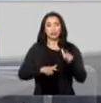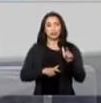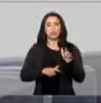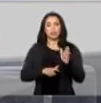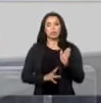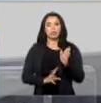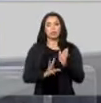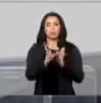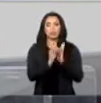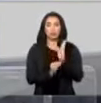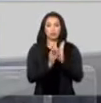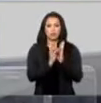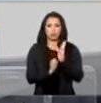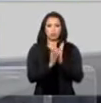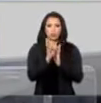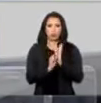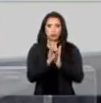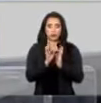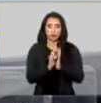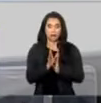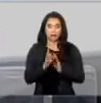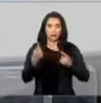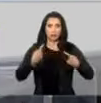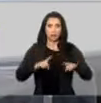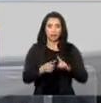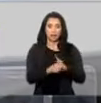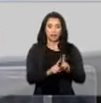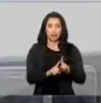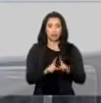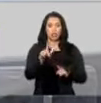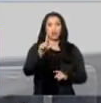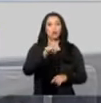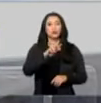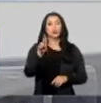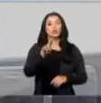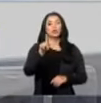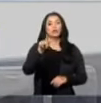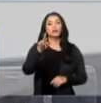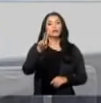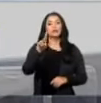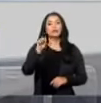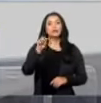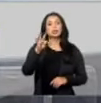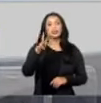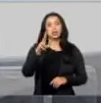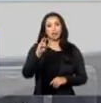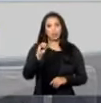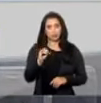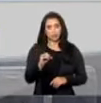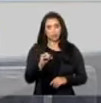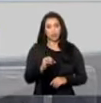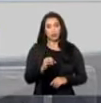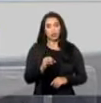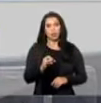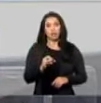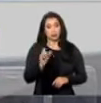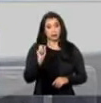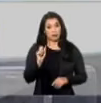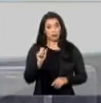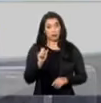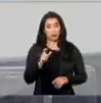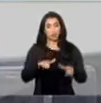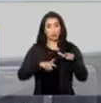importante no cinema brasileiro e que eu conheci, chamado Gustavo Dal. O Gustavo Dal foi, entre outras coisas, o diretor